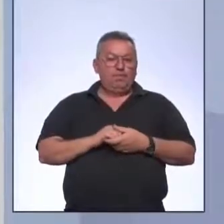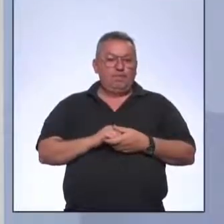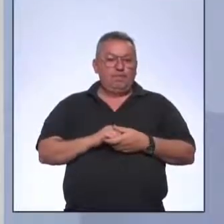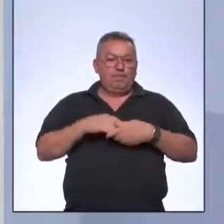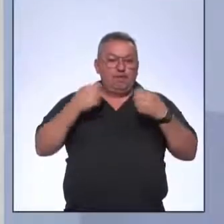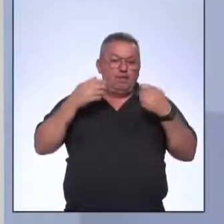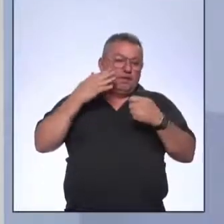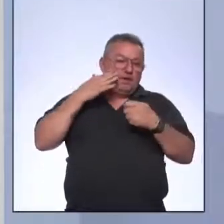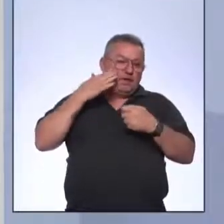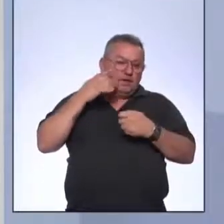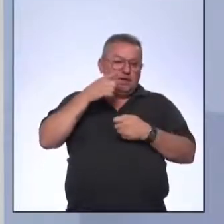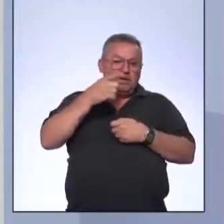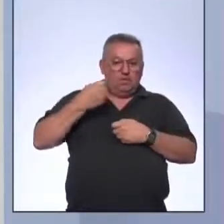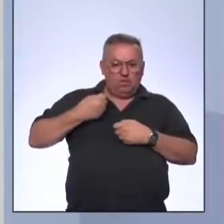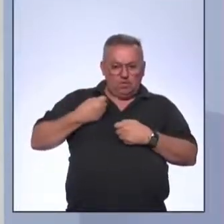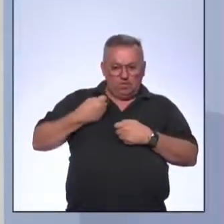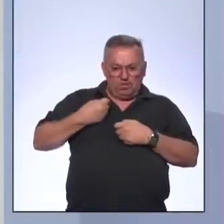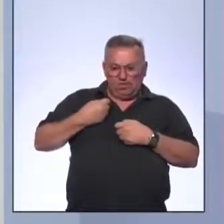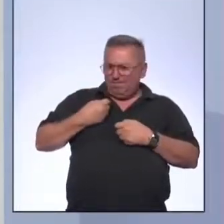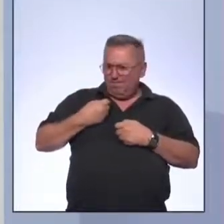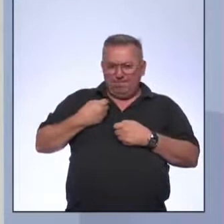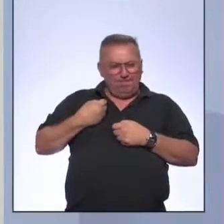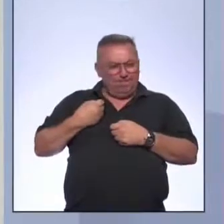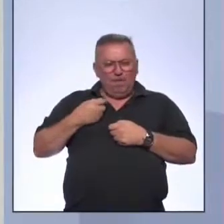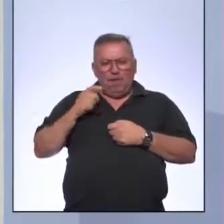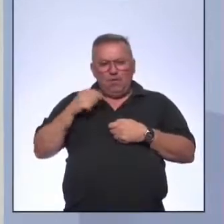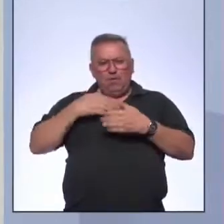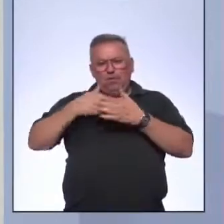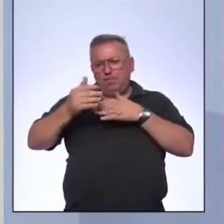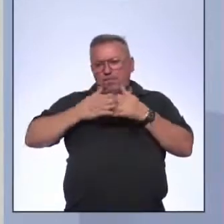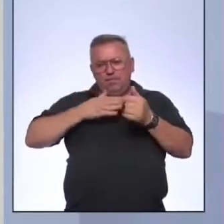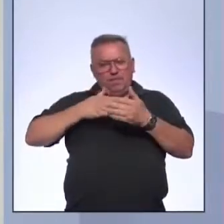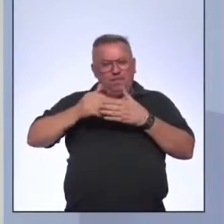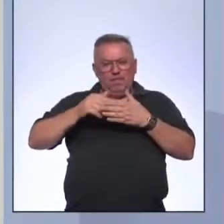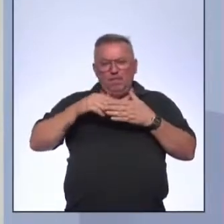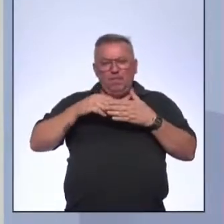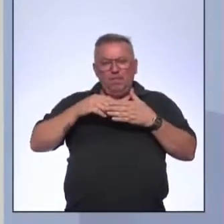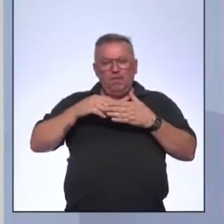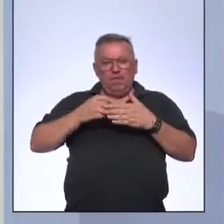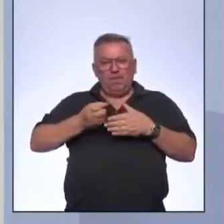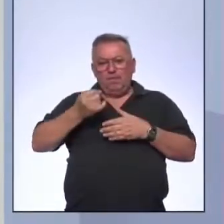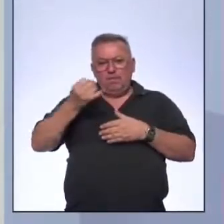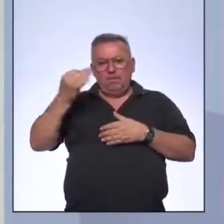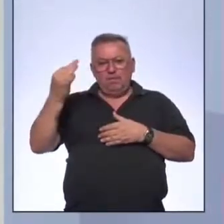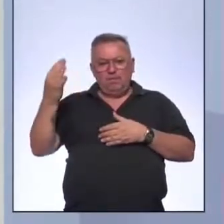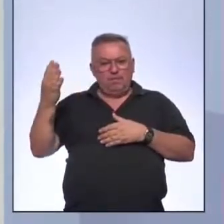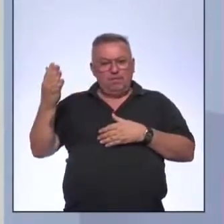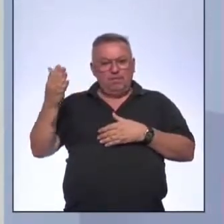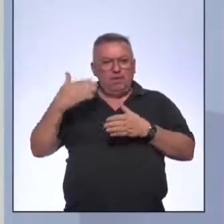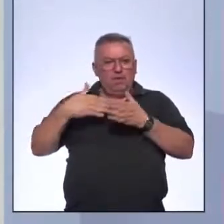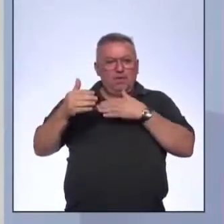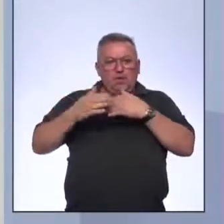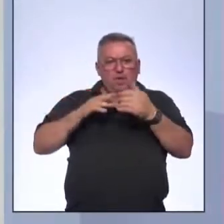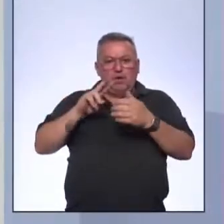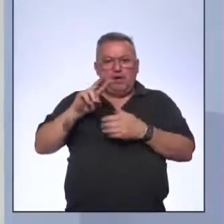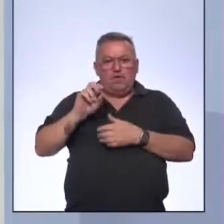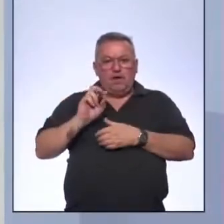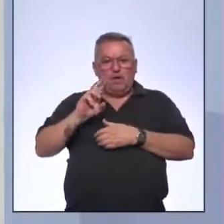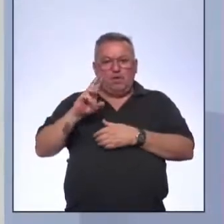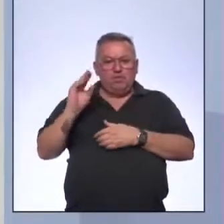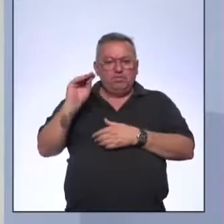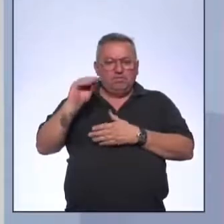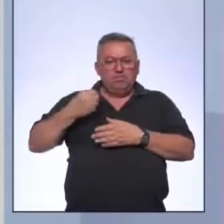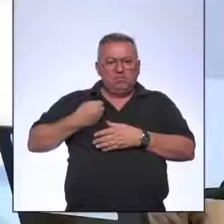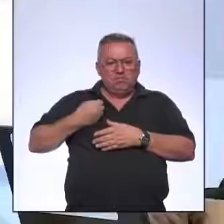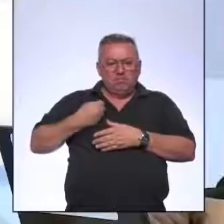precisa ser necessariamente esses valores não você tem aí na verdade é qualquer valor a gente